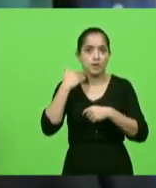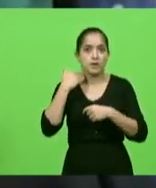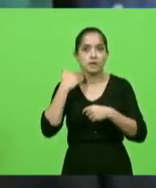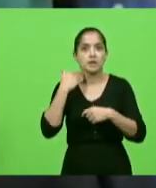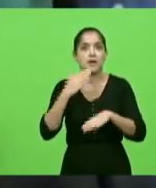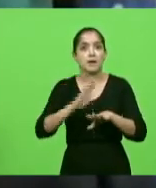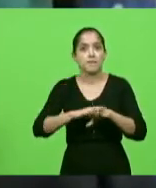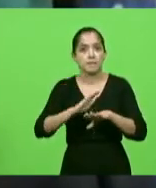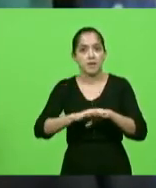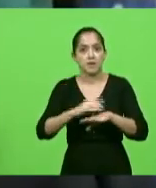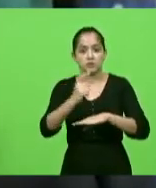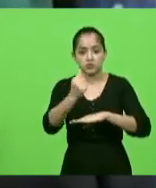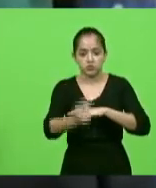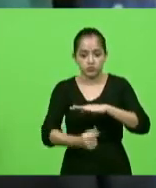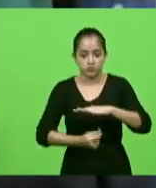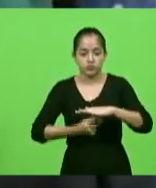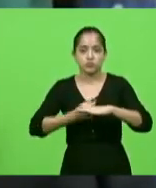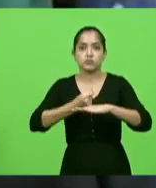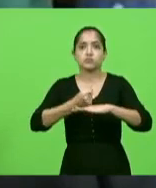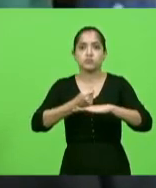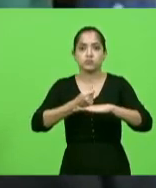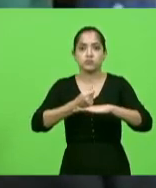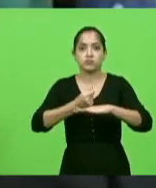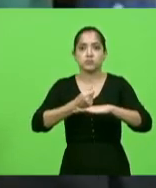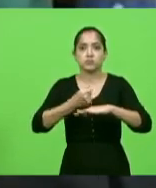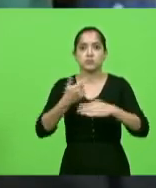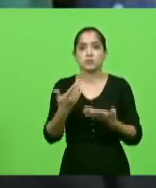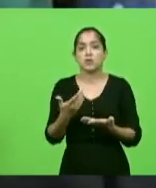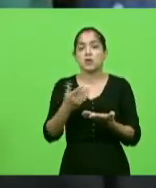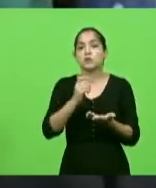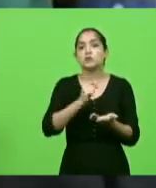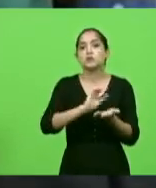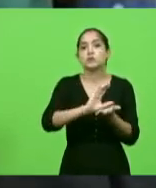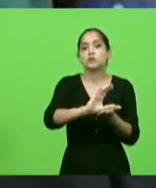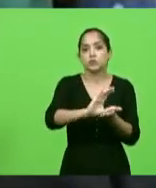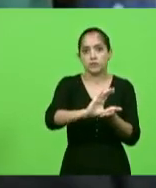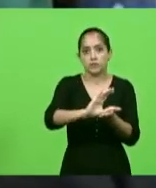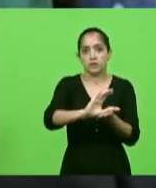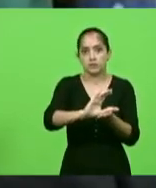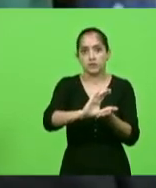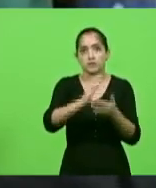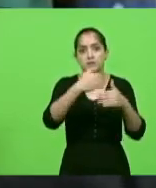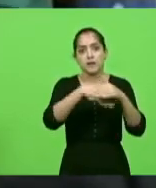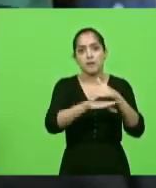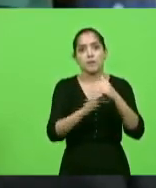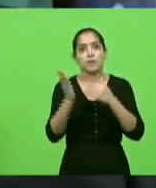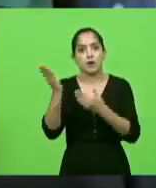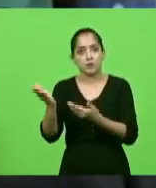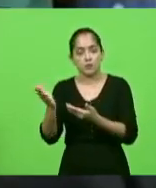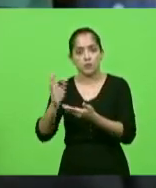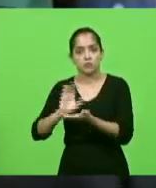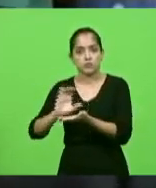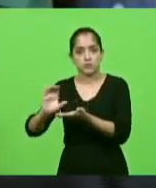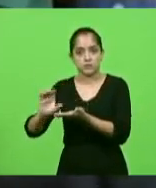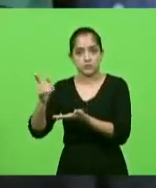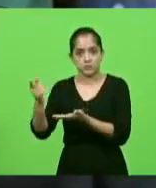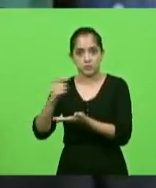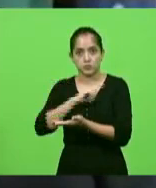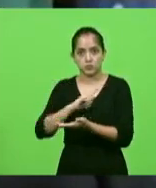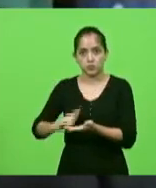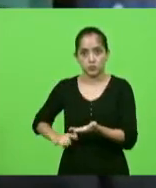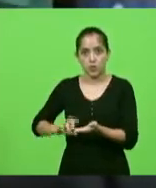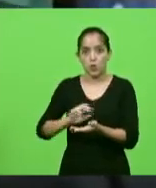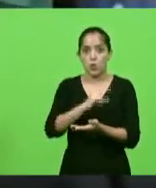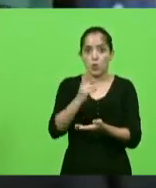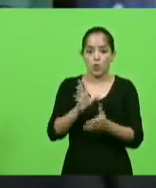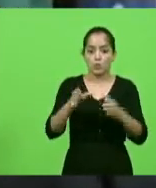bem vida em sua prática de lavagem de dinheiro não se verifica uma foto de Valores para a conta de e da Silva ou